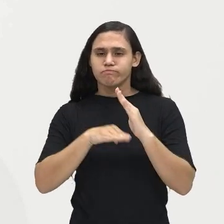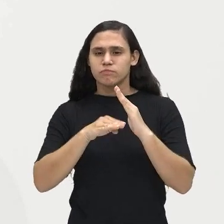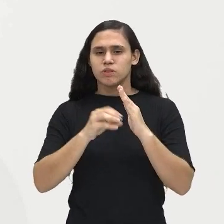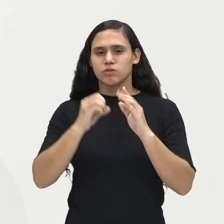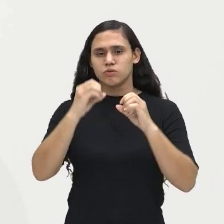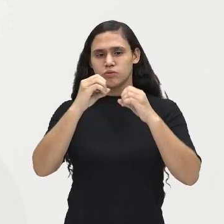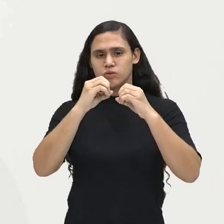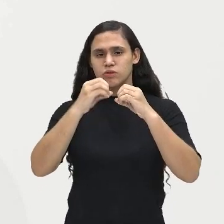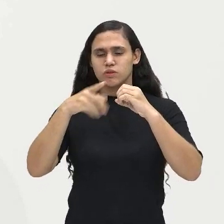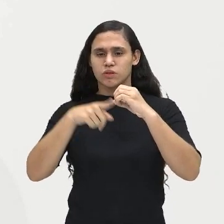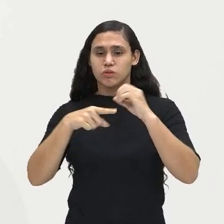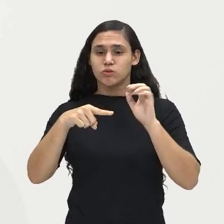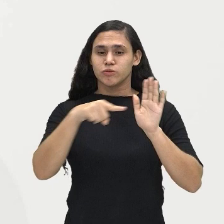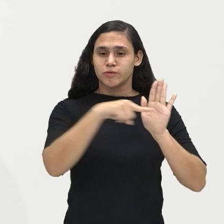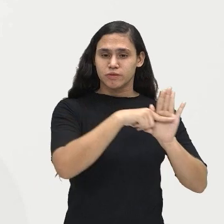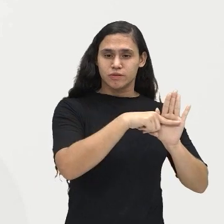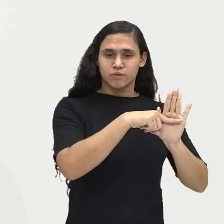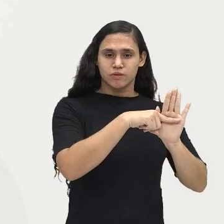são